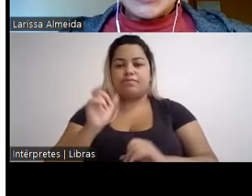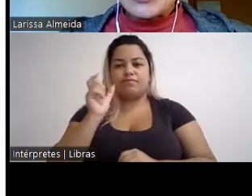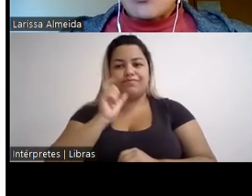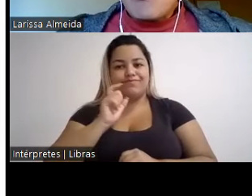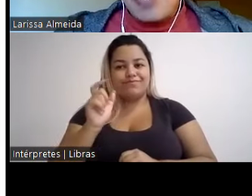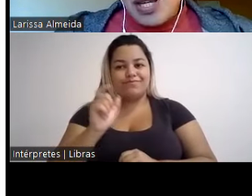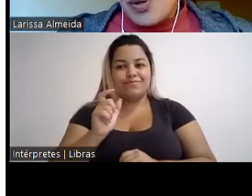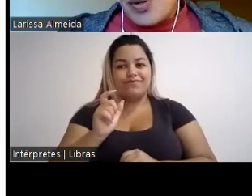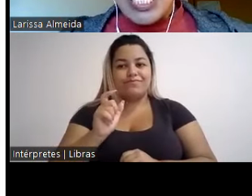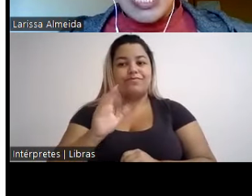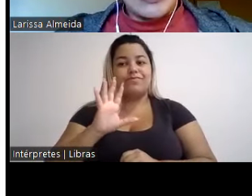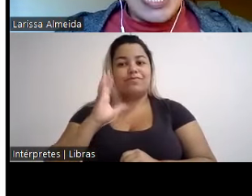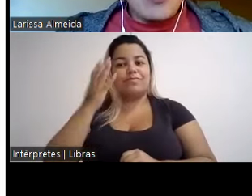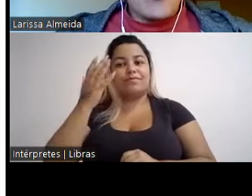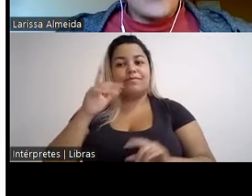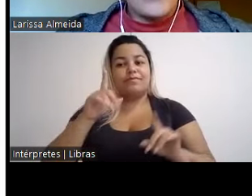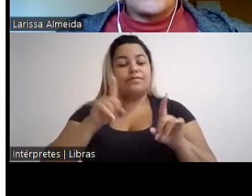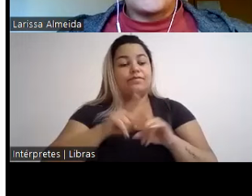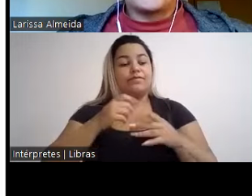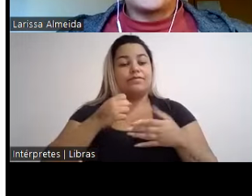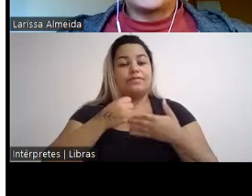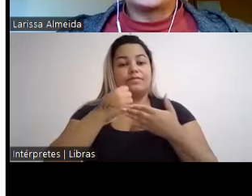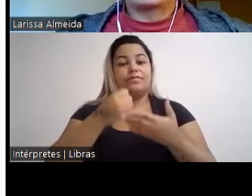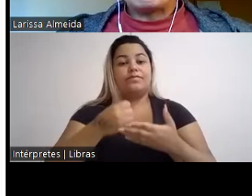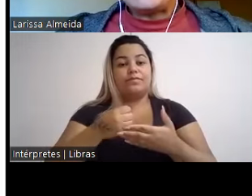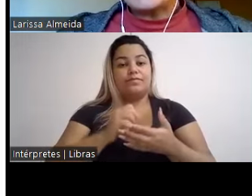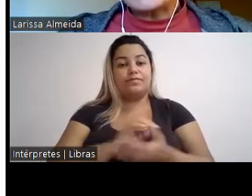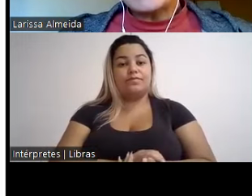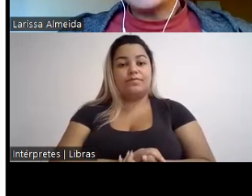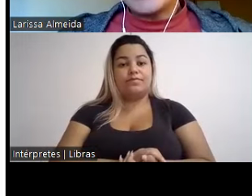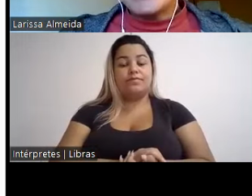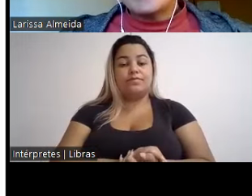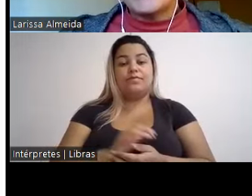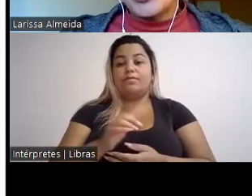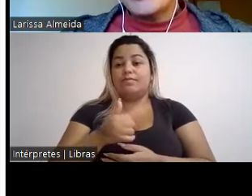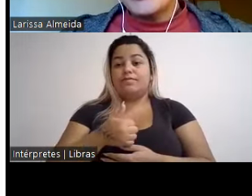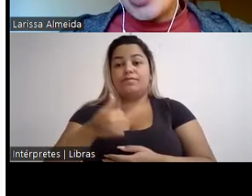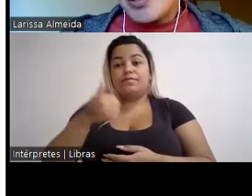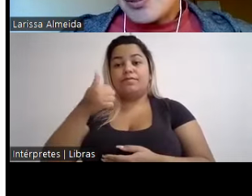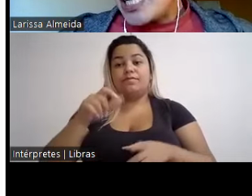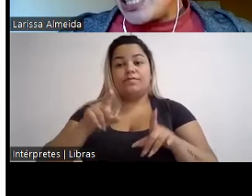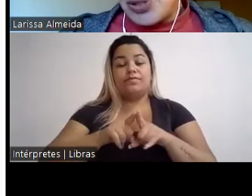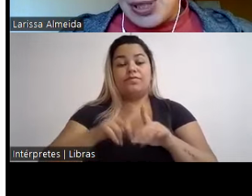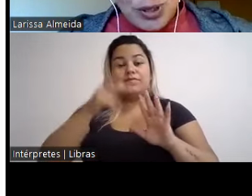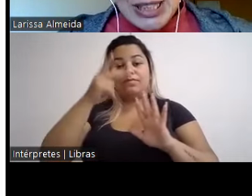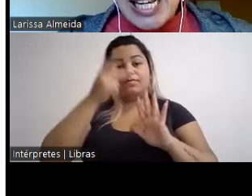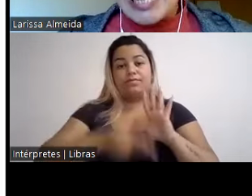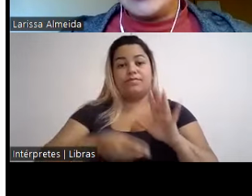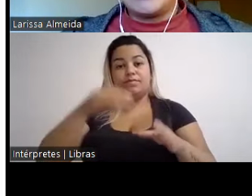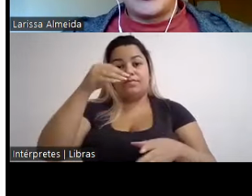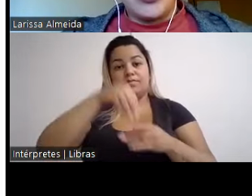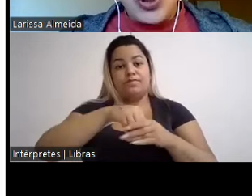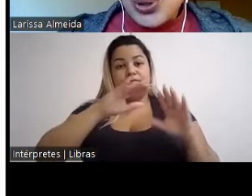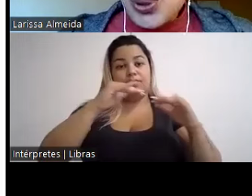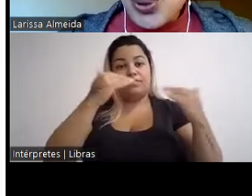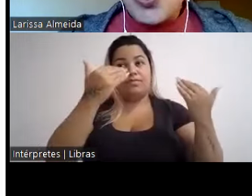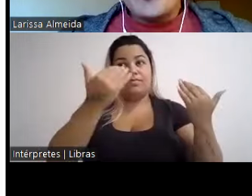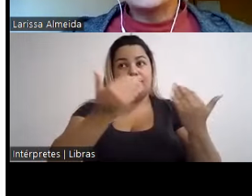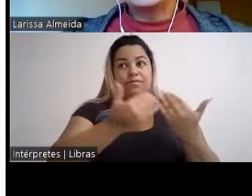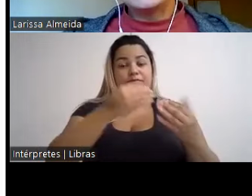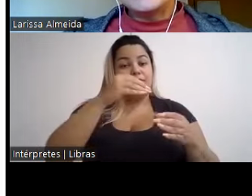e resolver ou entregar ou melhor executar os projetos dentro da nossa comunidade, dentro do